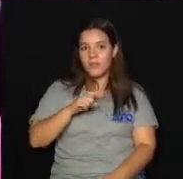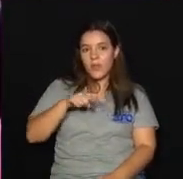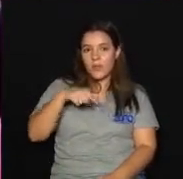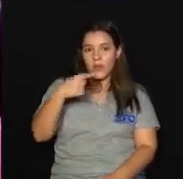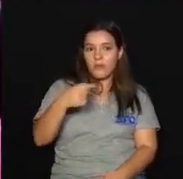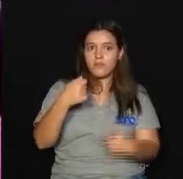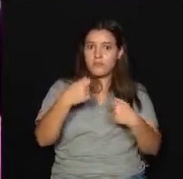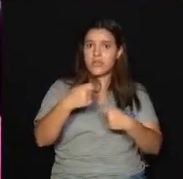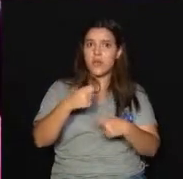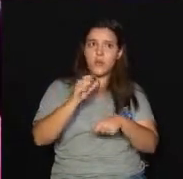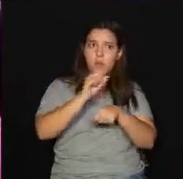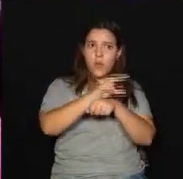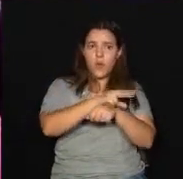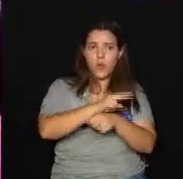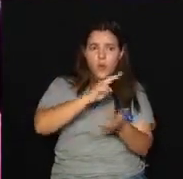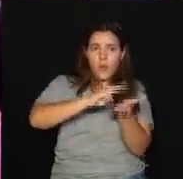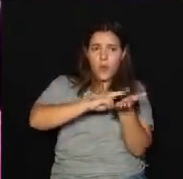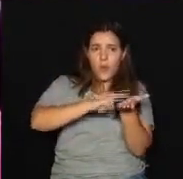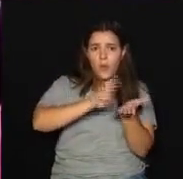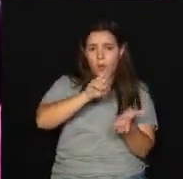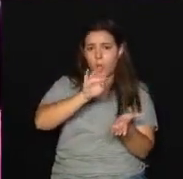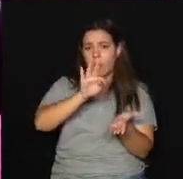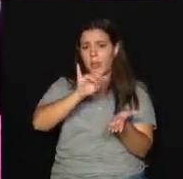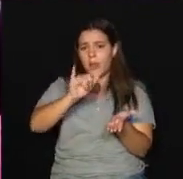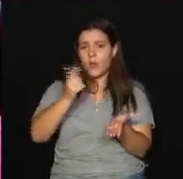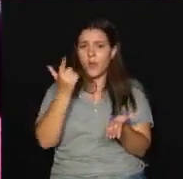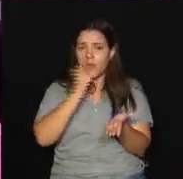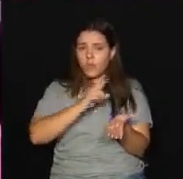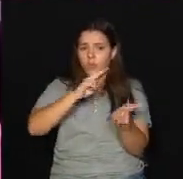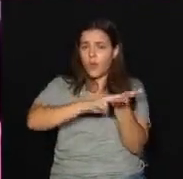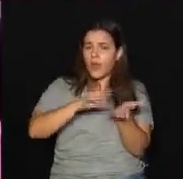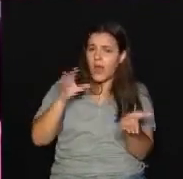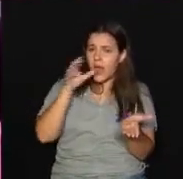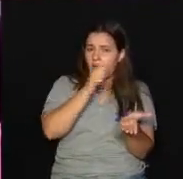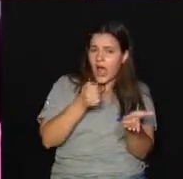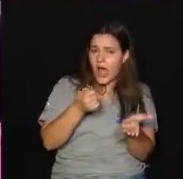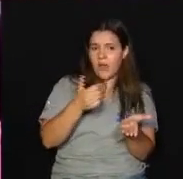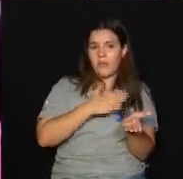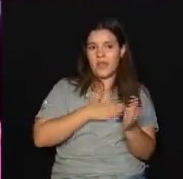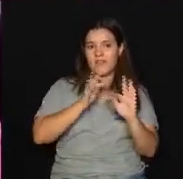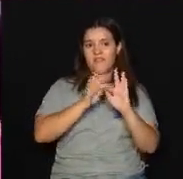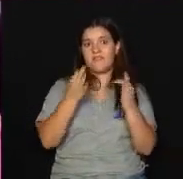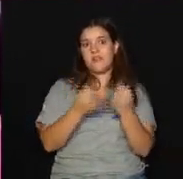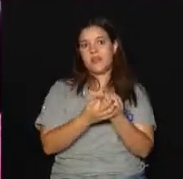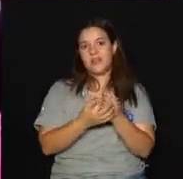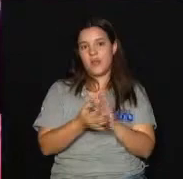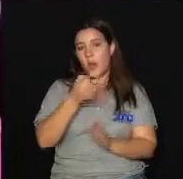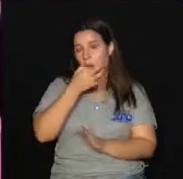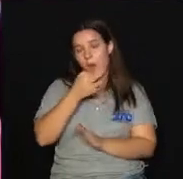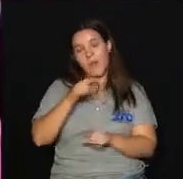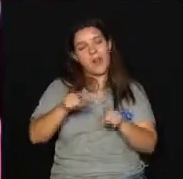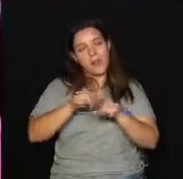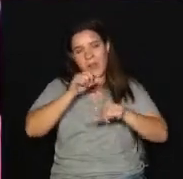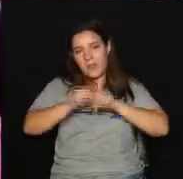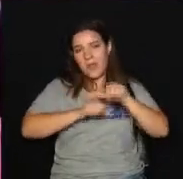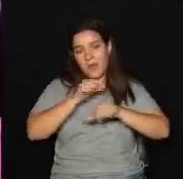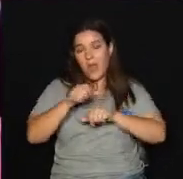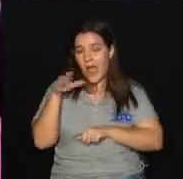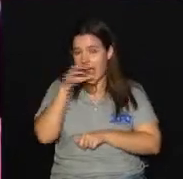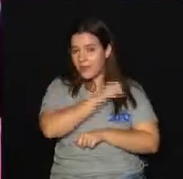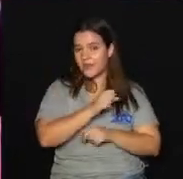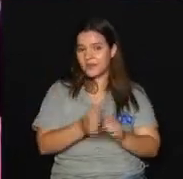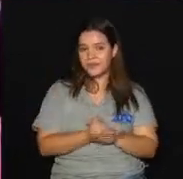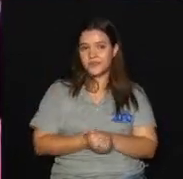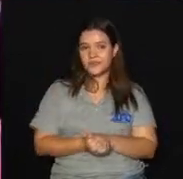daqui, preciso de uma vaga num leito de UTI, consigo a vaga interna no meu familiar. Muda a minha opinião.